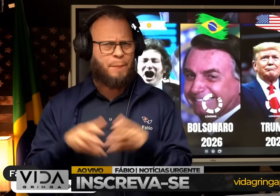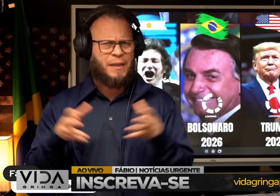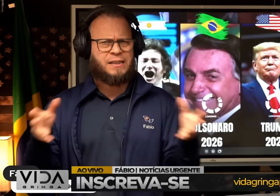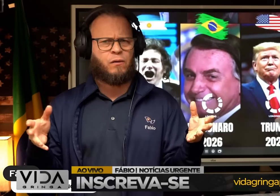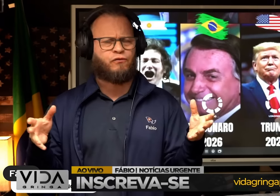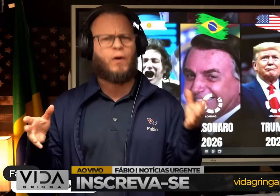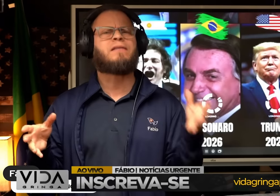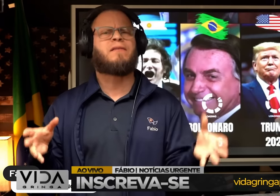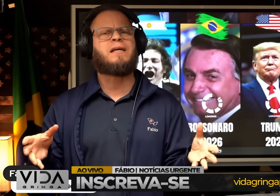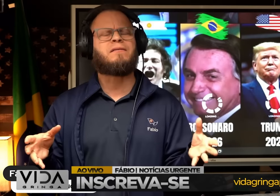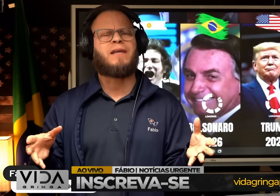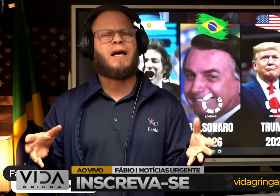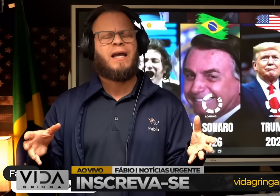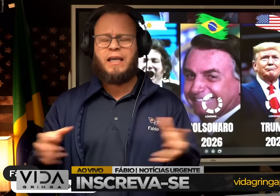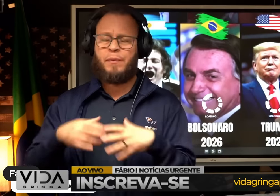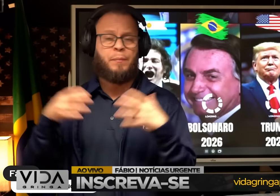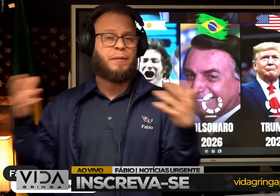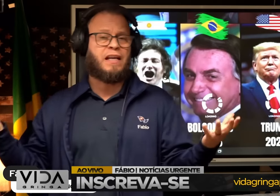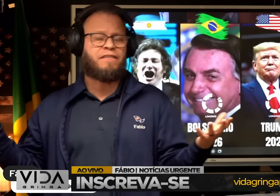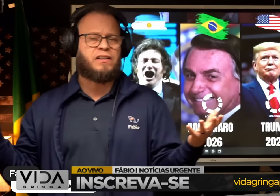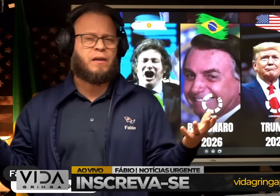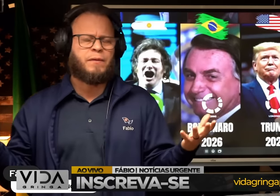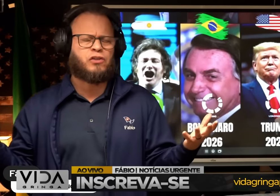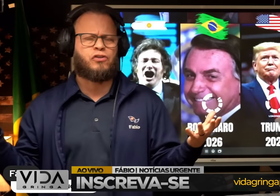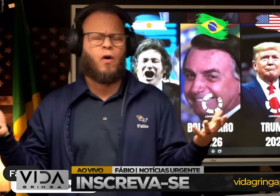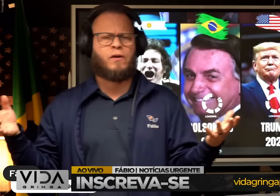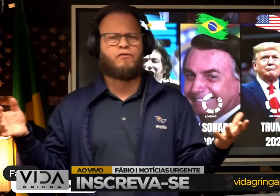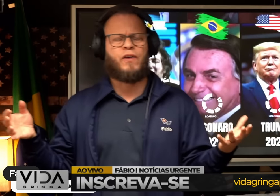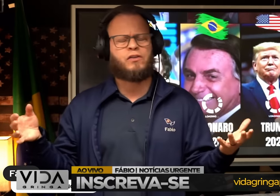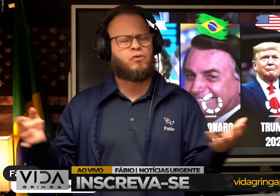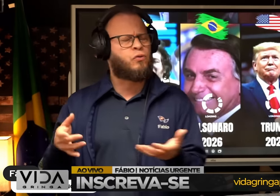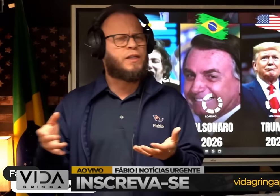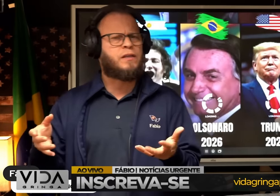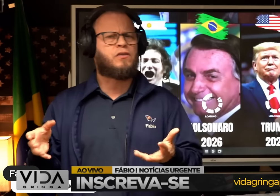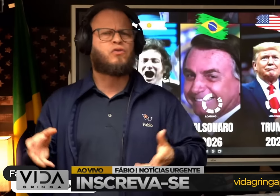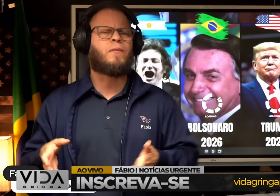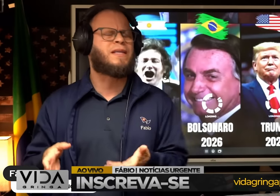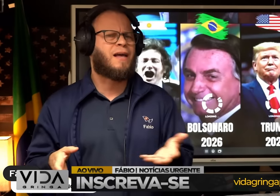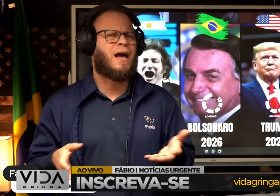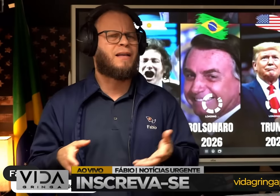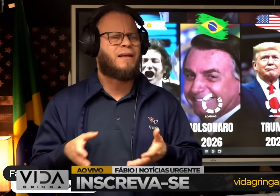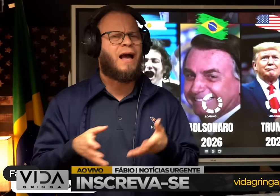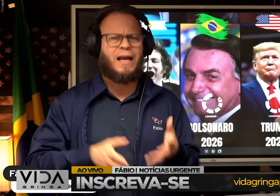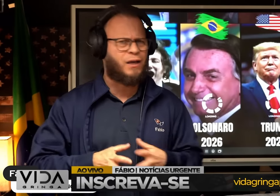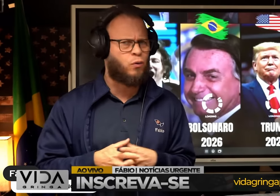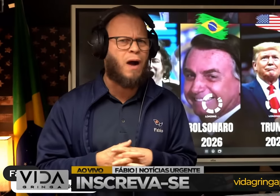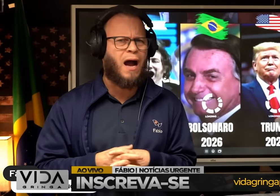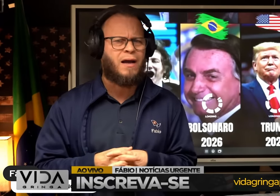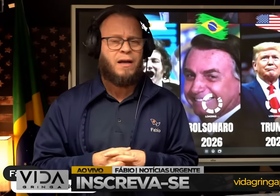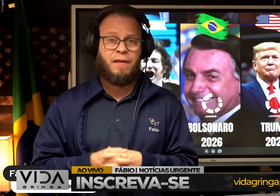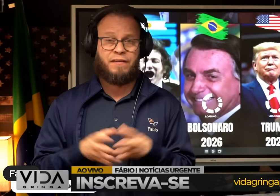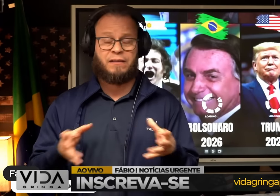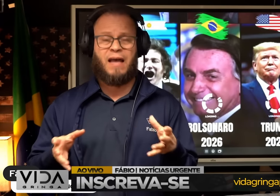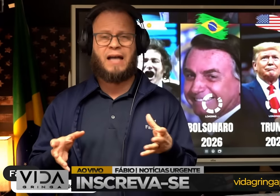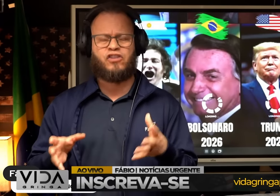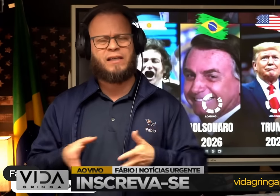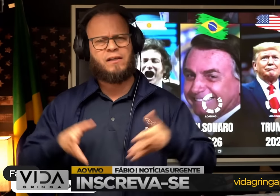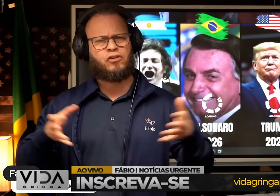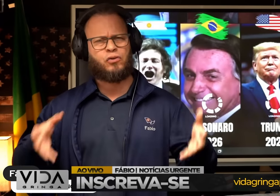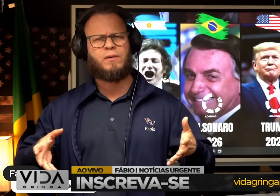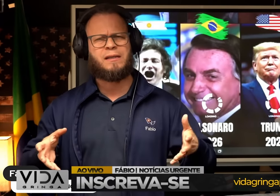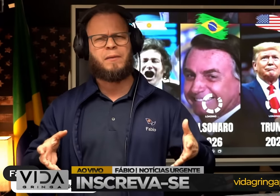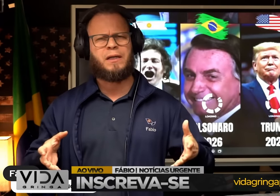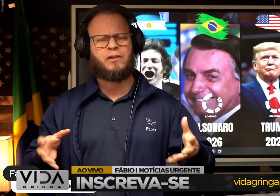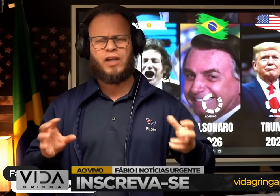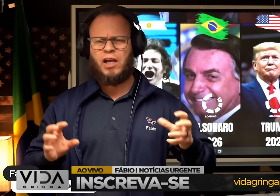A pressão foi tanta que, pela primeira vez na minha história, eu vejo juízes começarem a recuar. Na verdade,